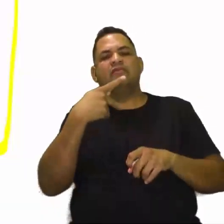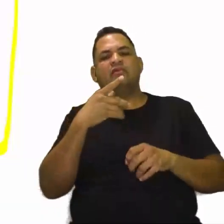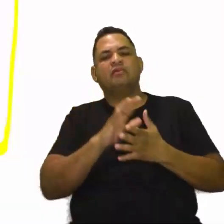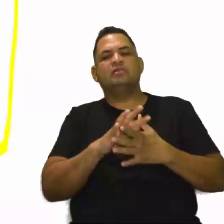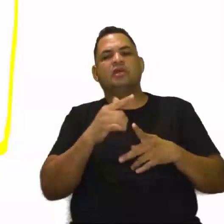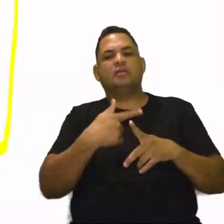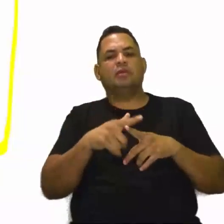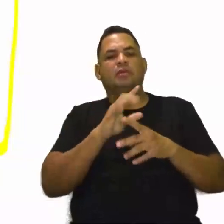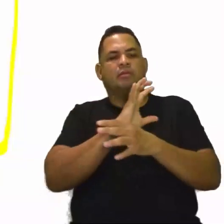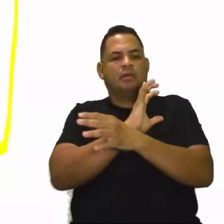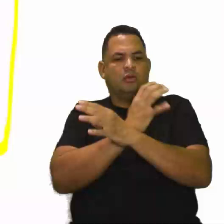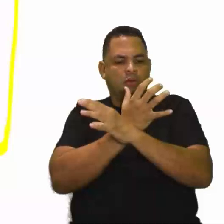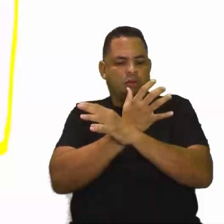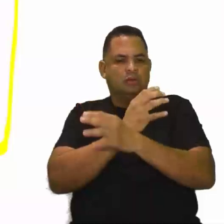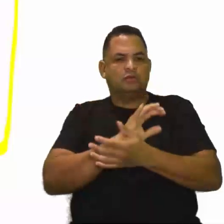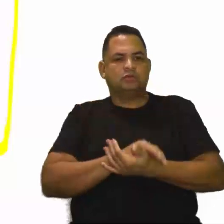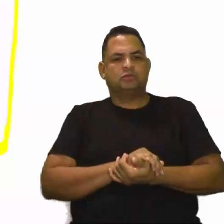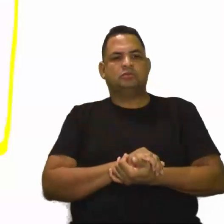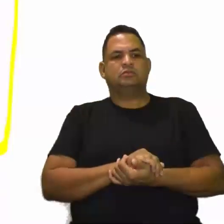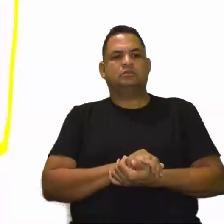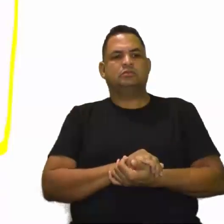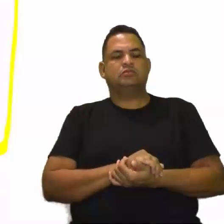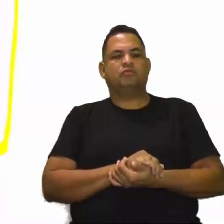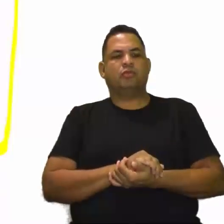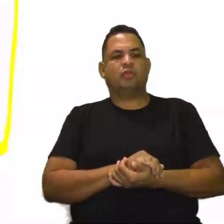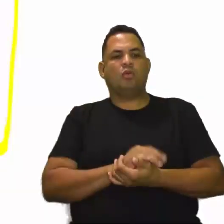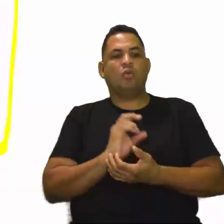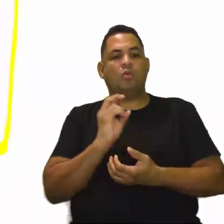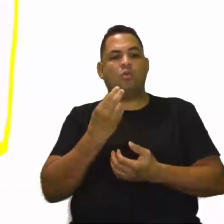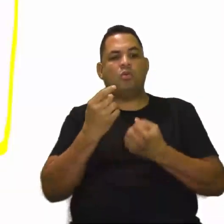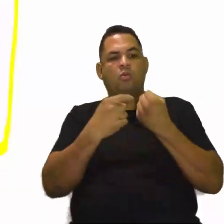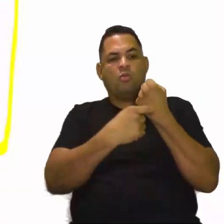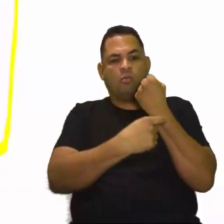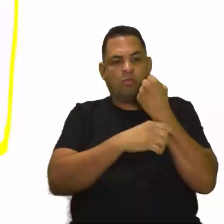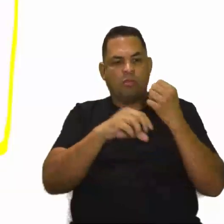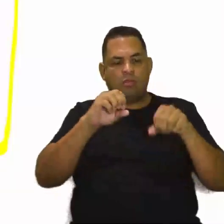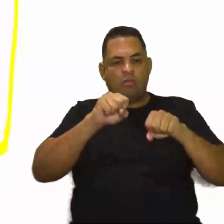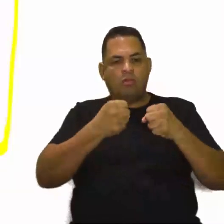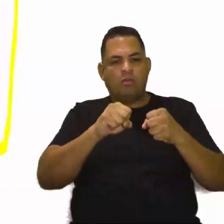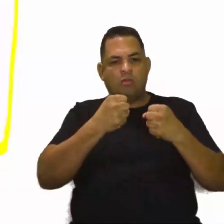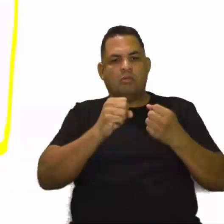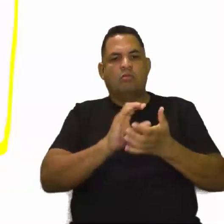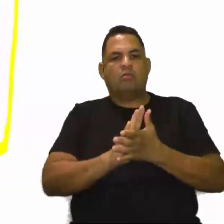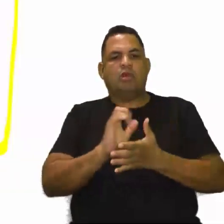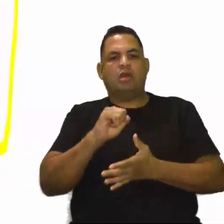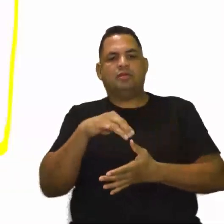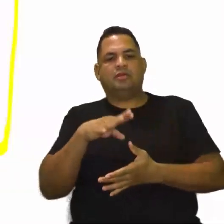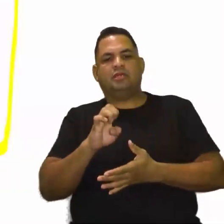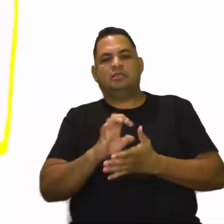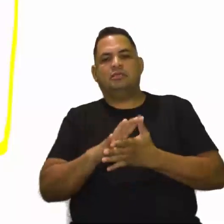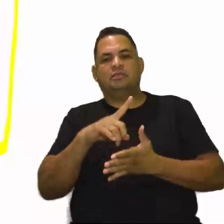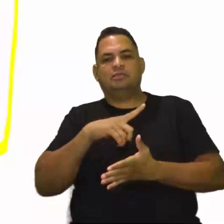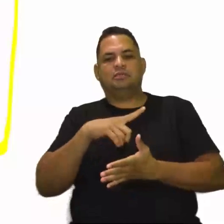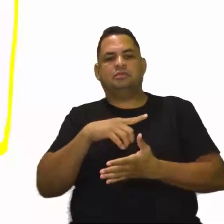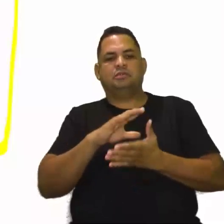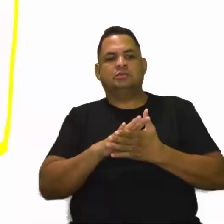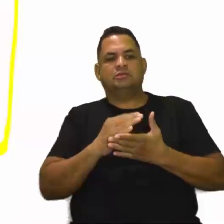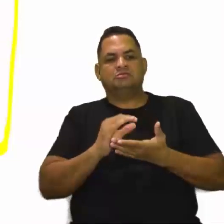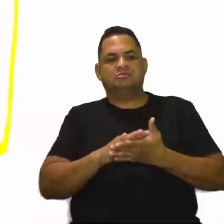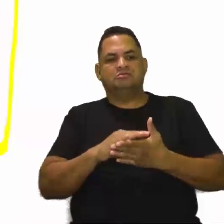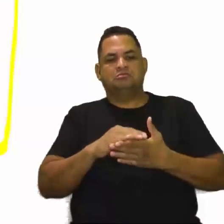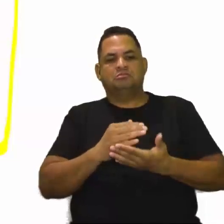tem problema ósseo ou articular, como artrite, que tenha sido